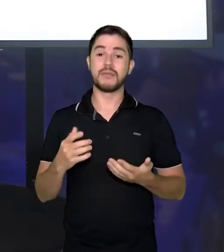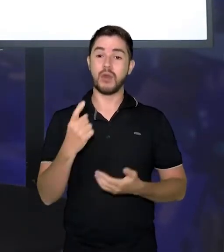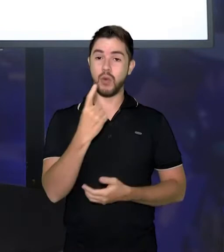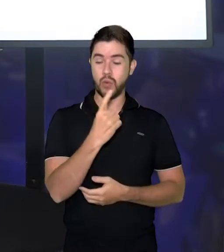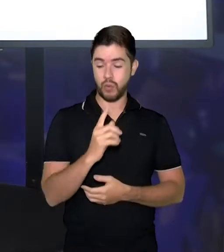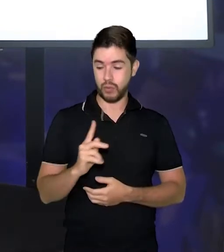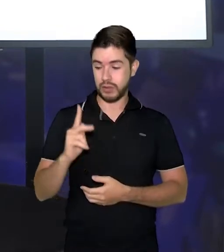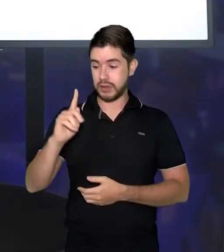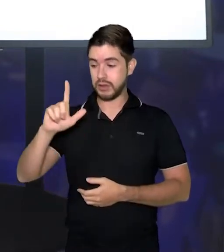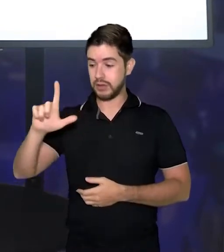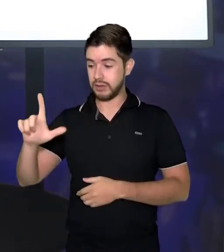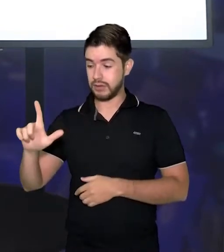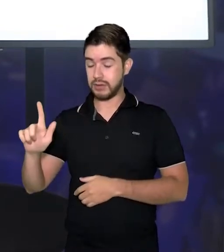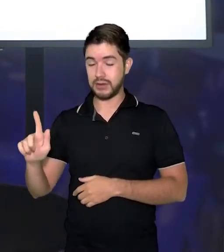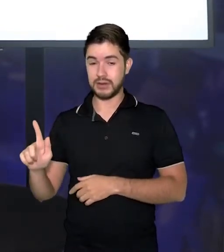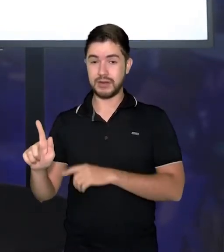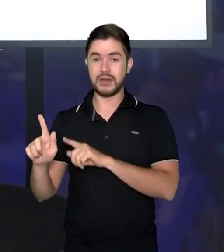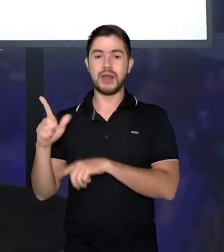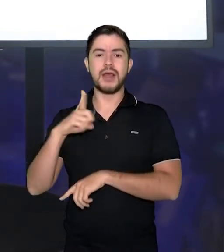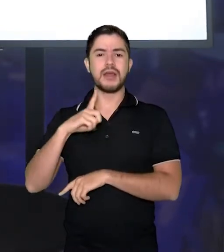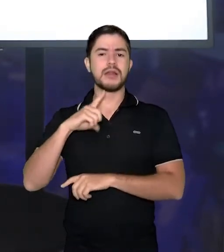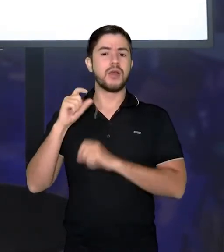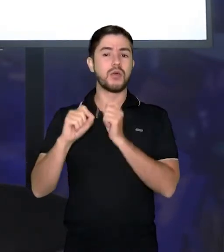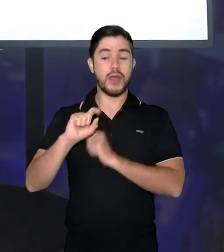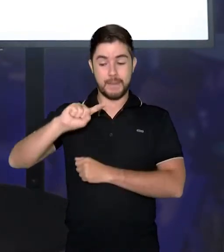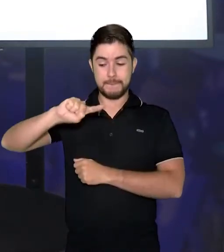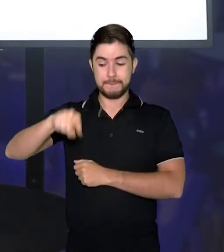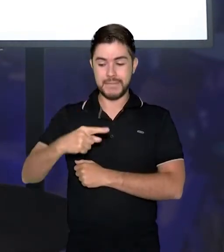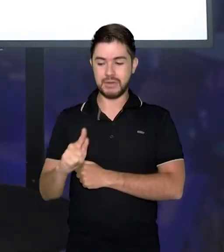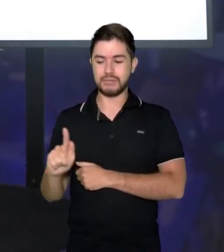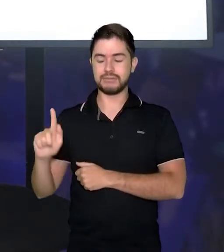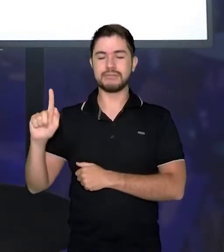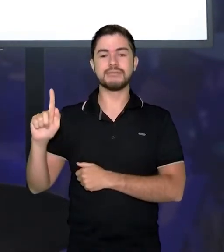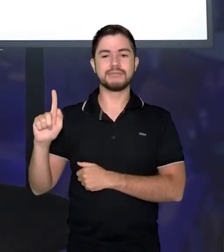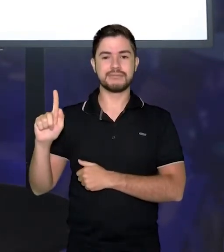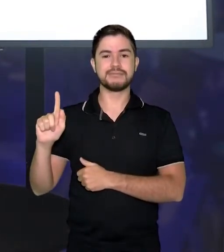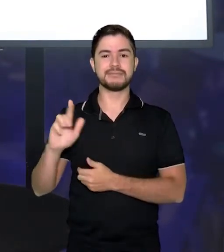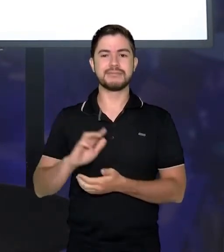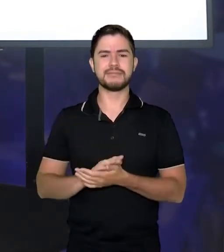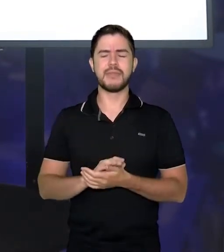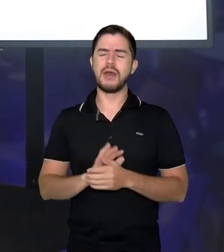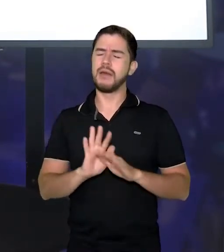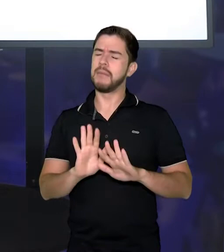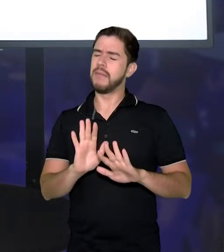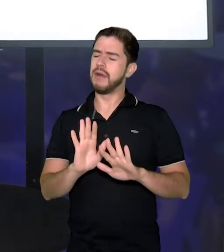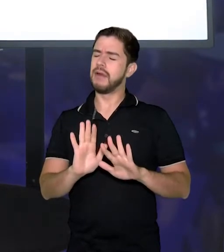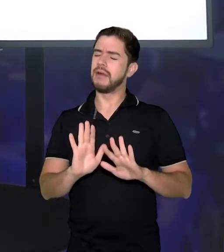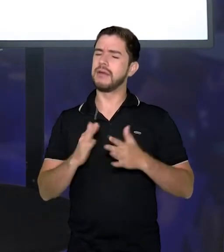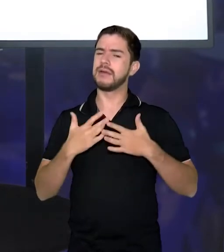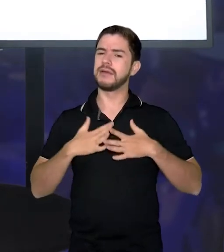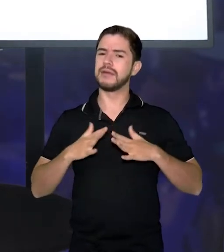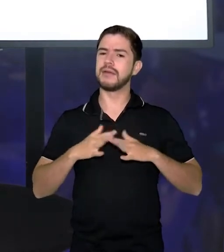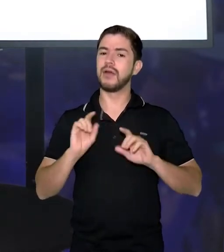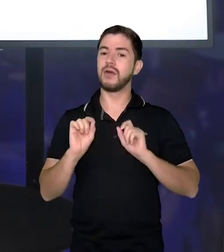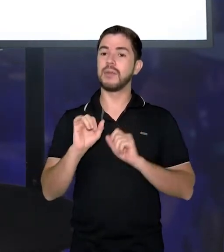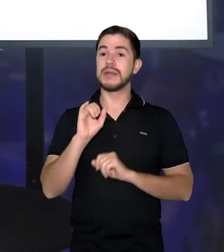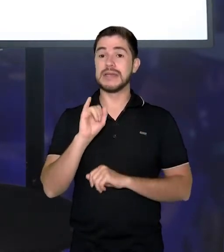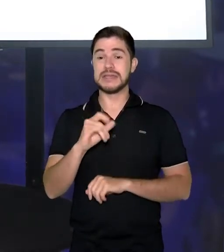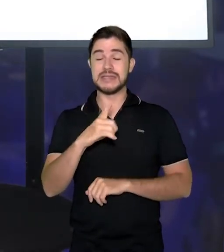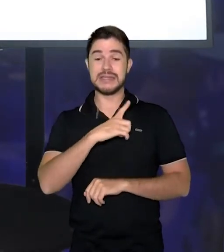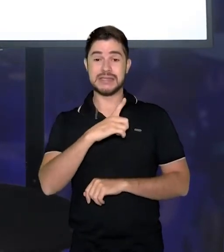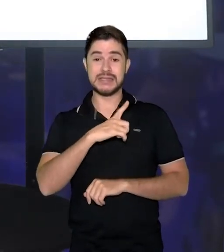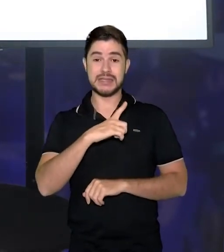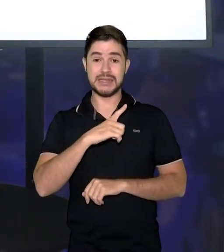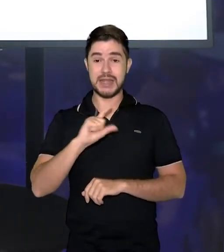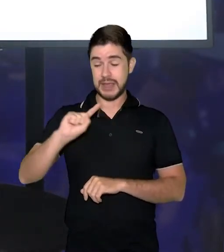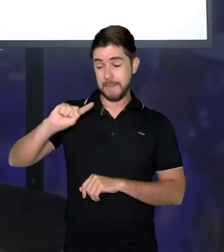1 quilograma, ele tem 1000 gramas. Espera aí. Então, se ele